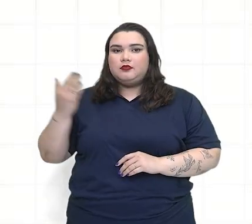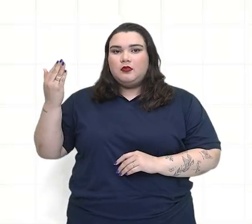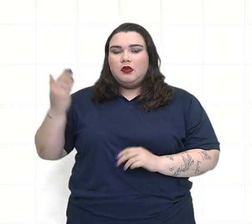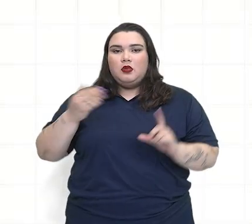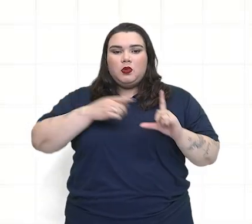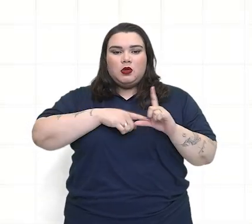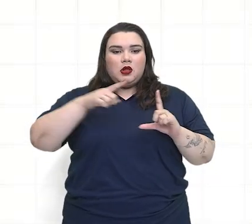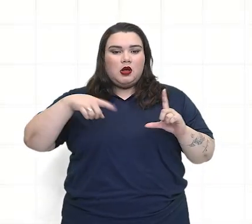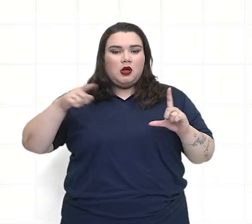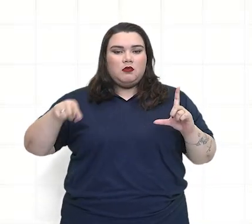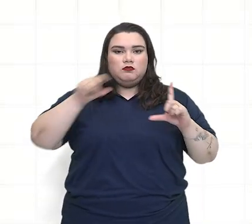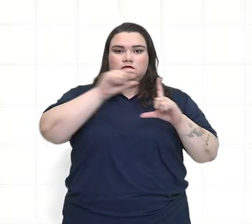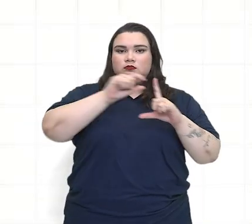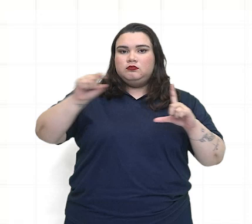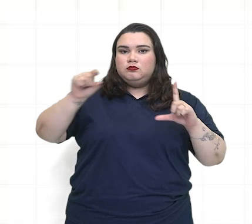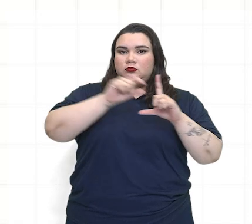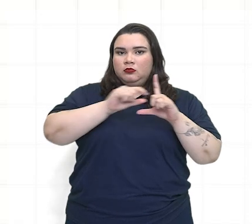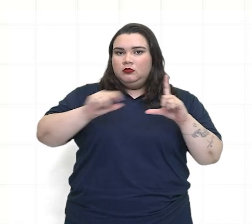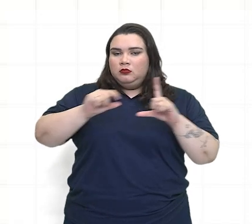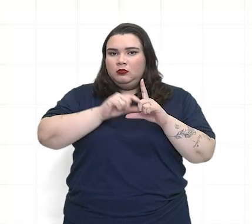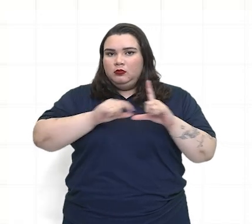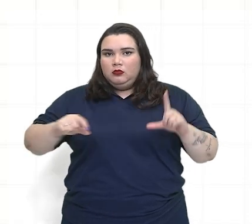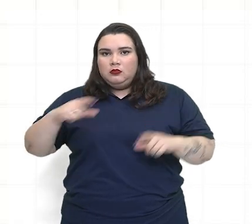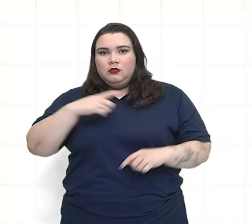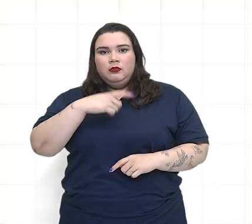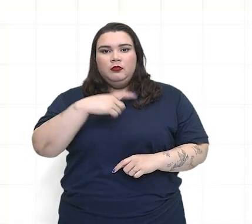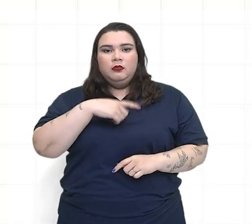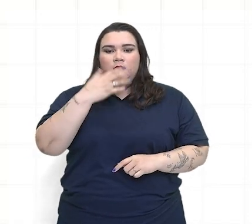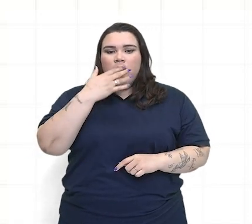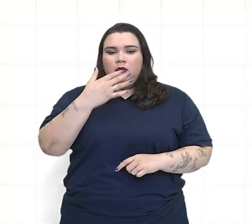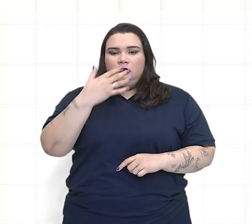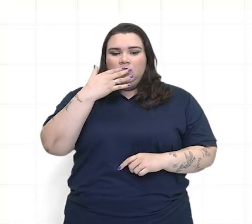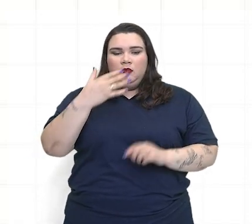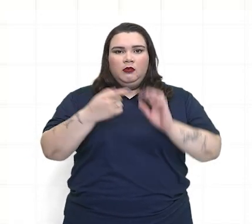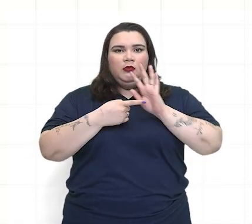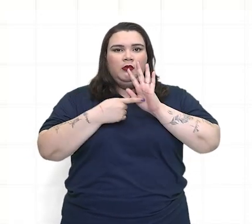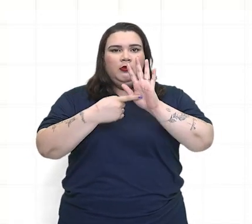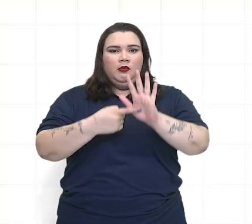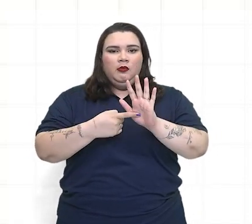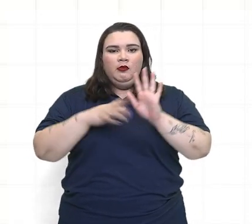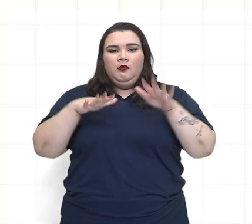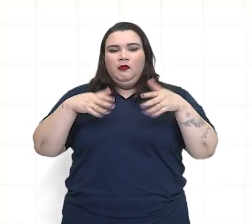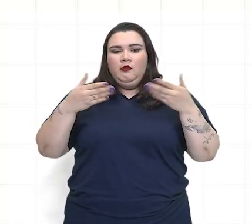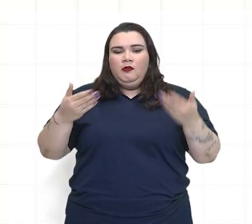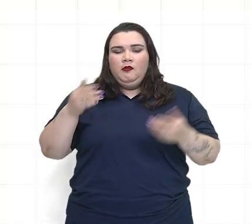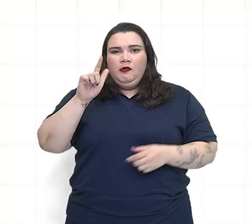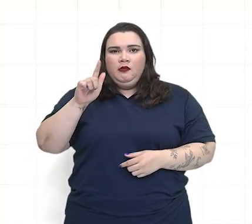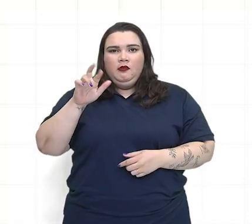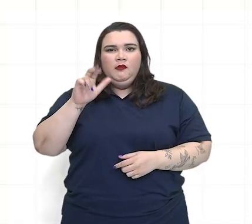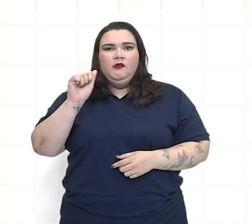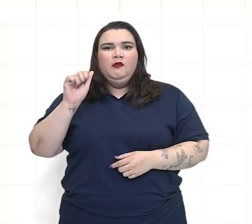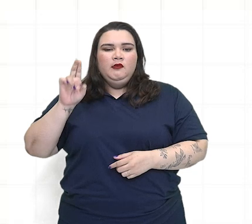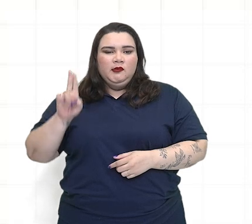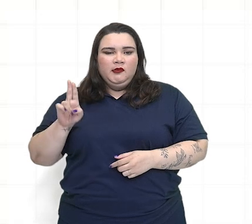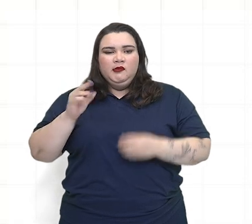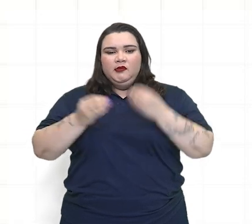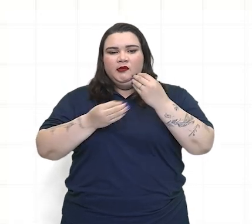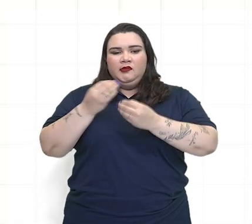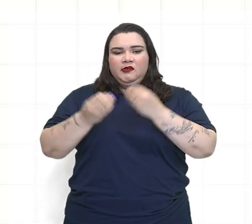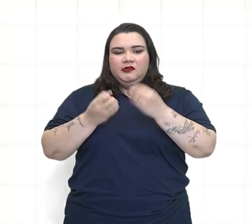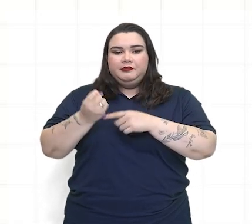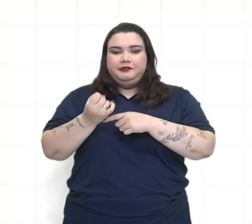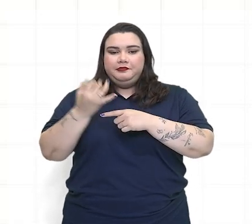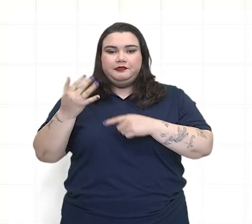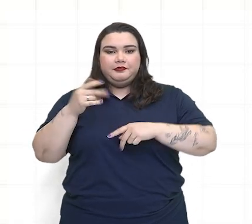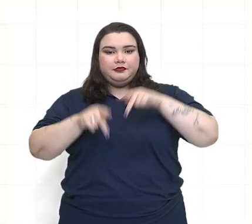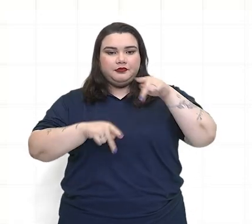as cores, né, que indicam o grau, né, e a porcentagem, né,